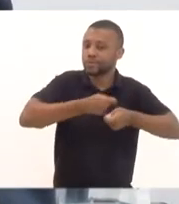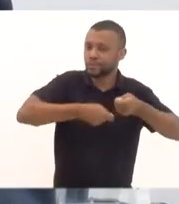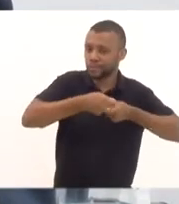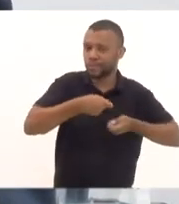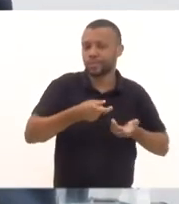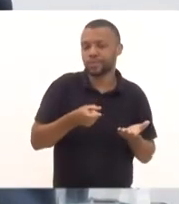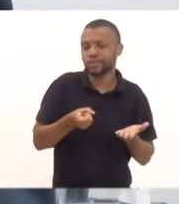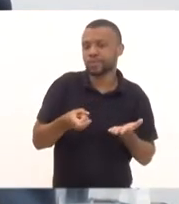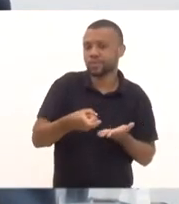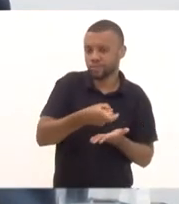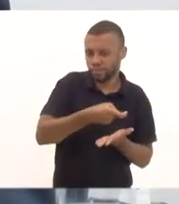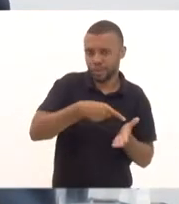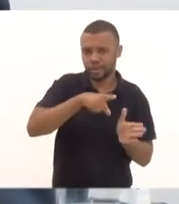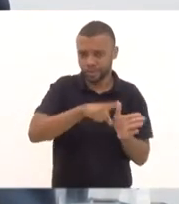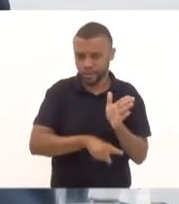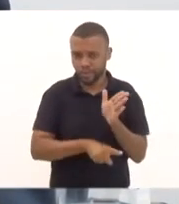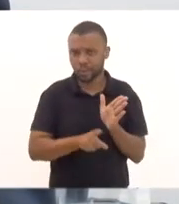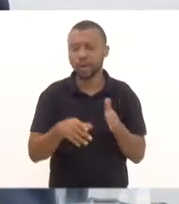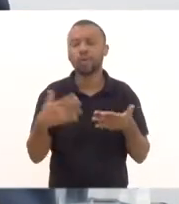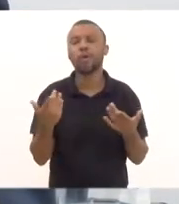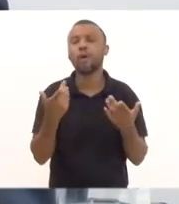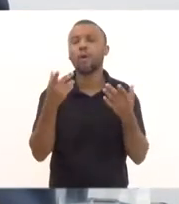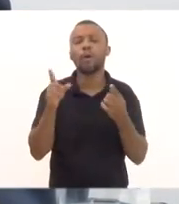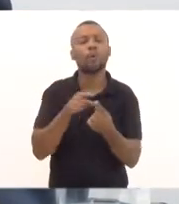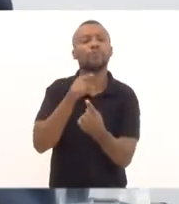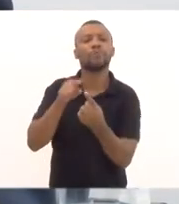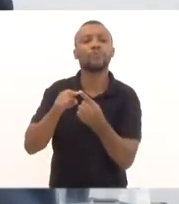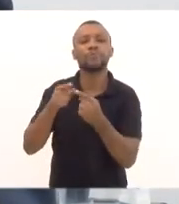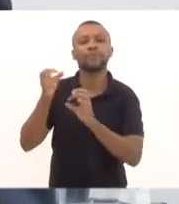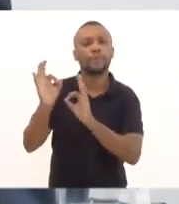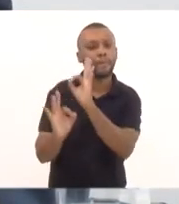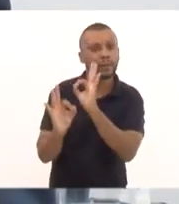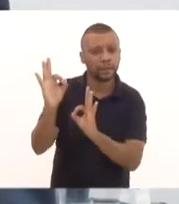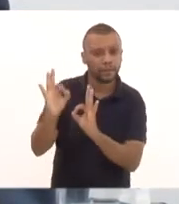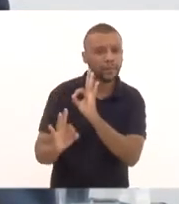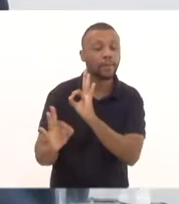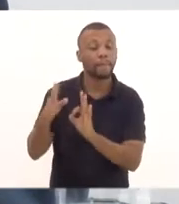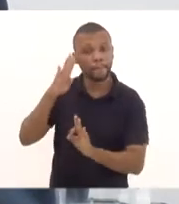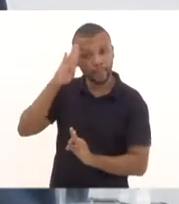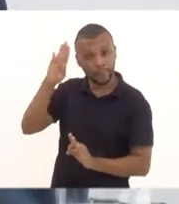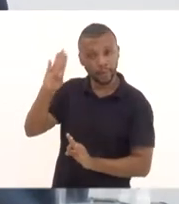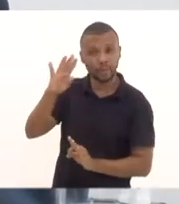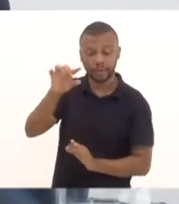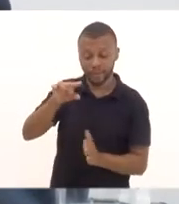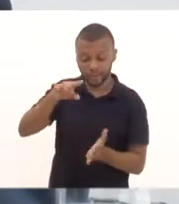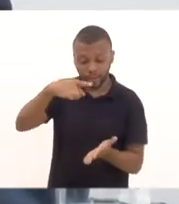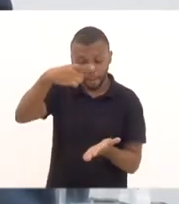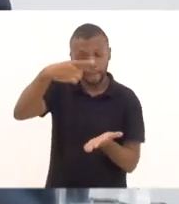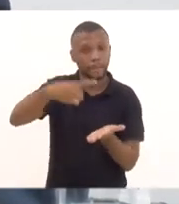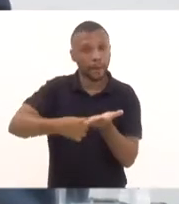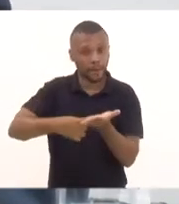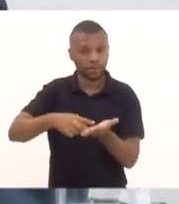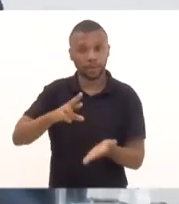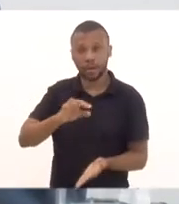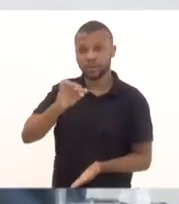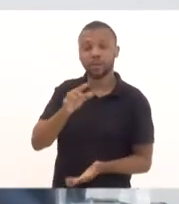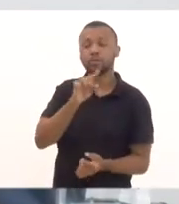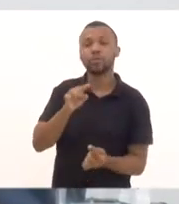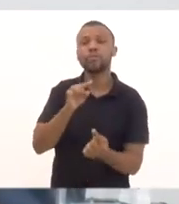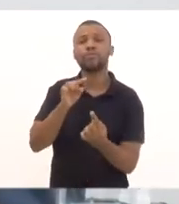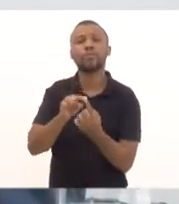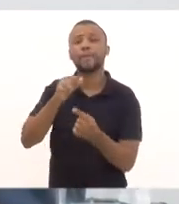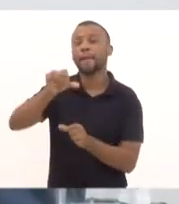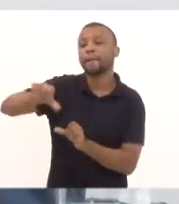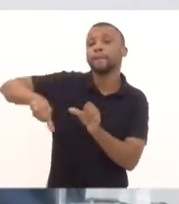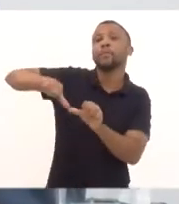perspectiva de o plano de investimentos do Rio de Janeiro sobretudo no âmbito desse pacto RJ para mo o novo